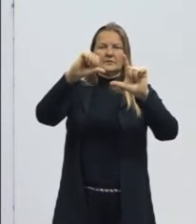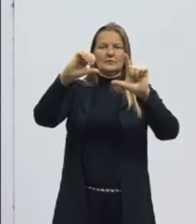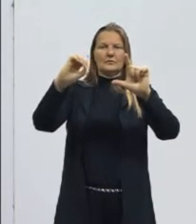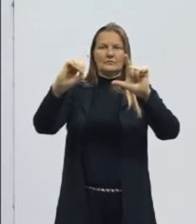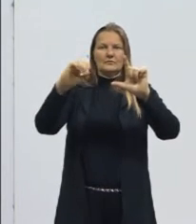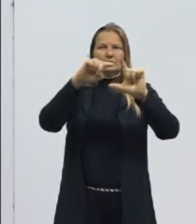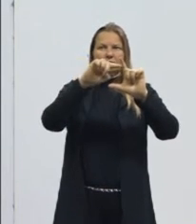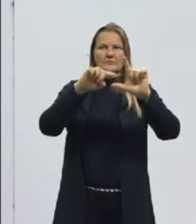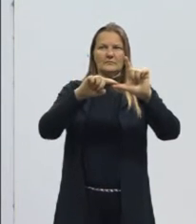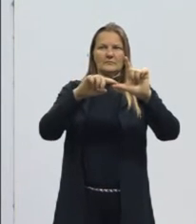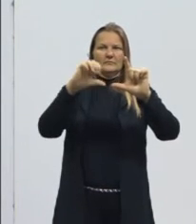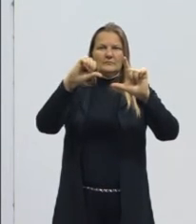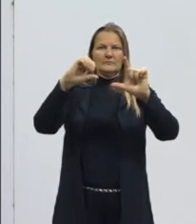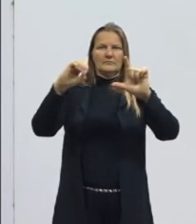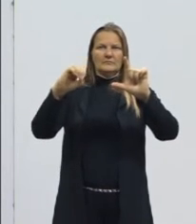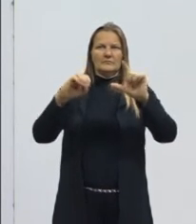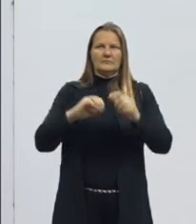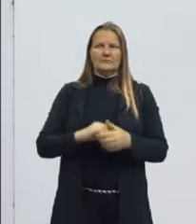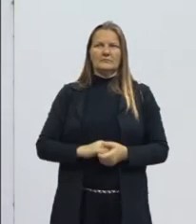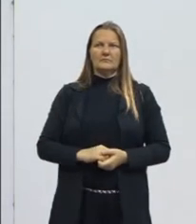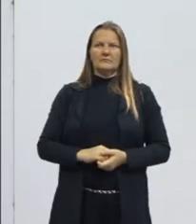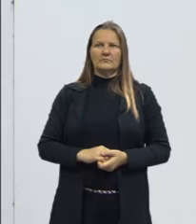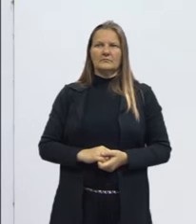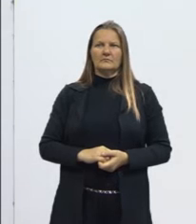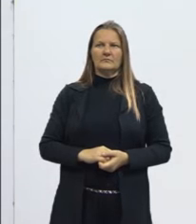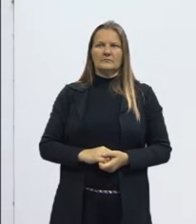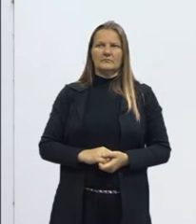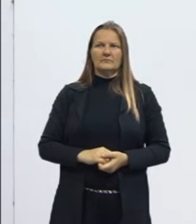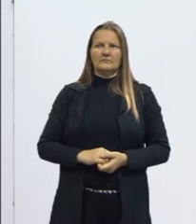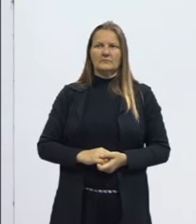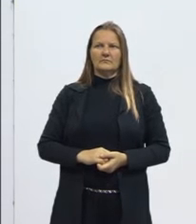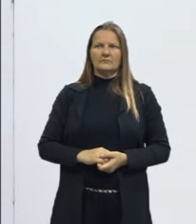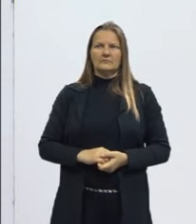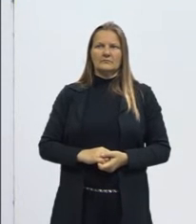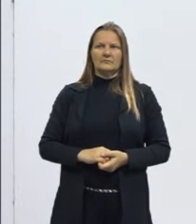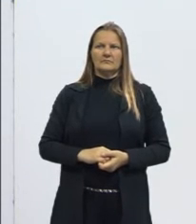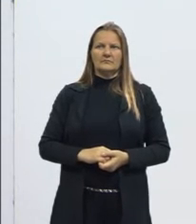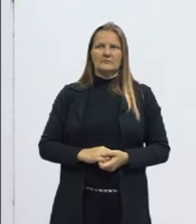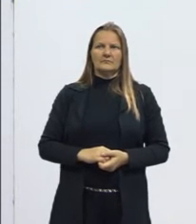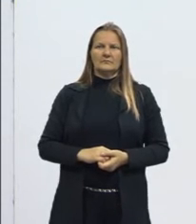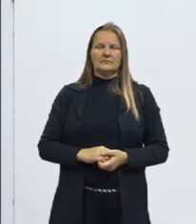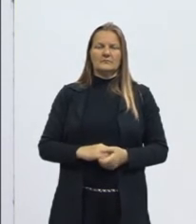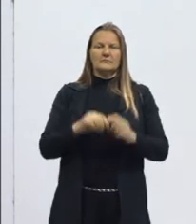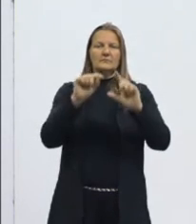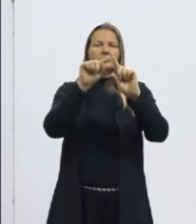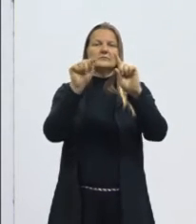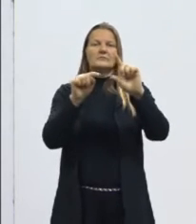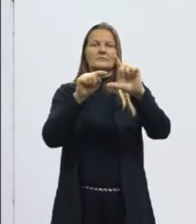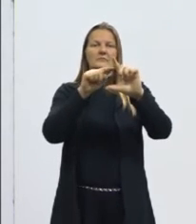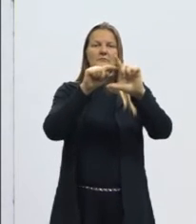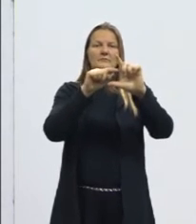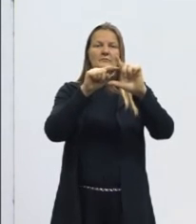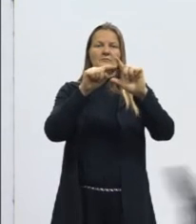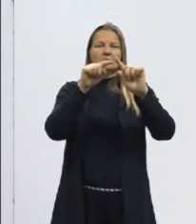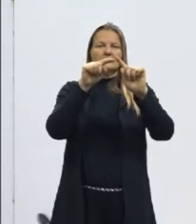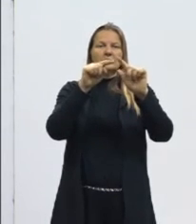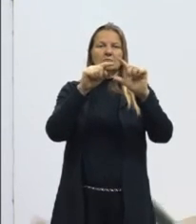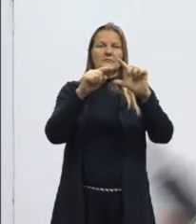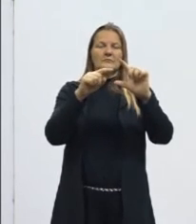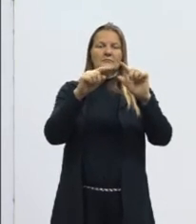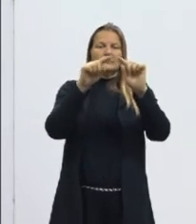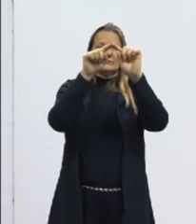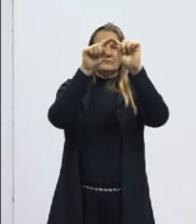precisa ser reto então por exemplo eu vou escolher esse ângulo aqui para analisar tá então o que que eu vejo né